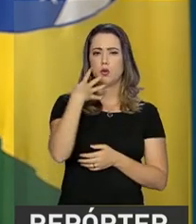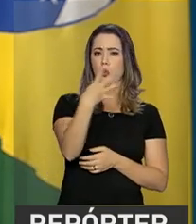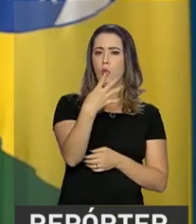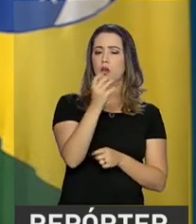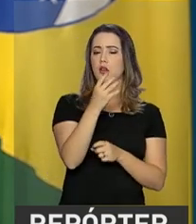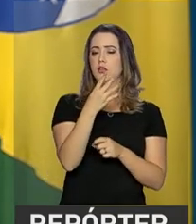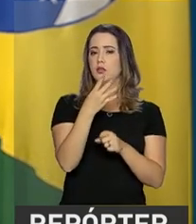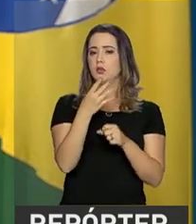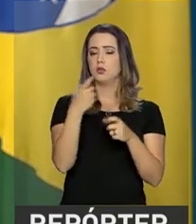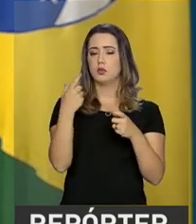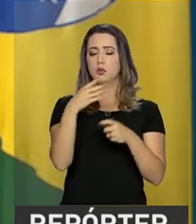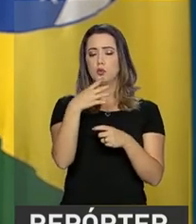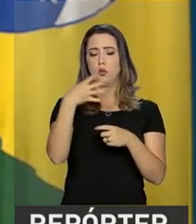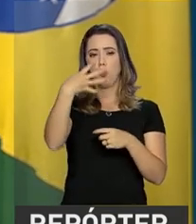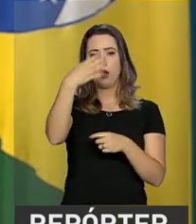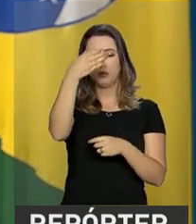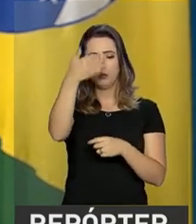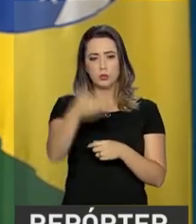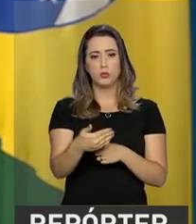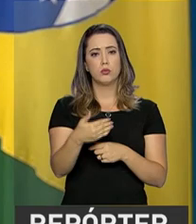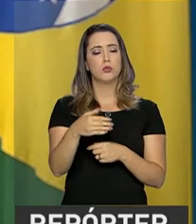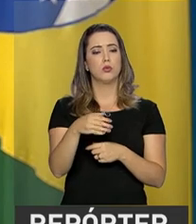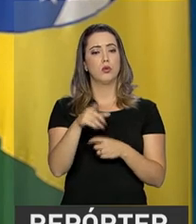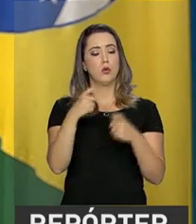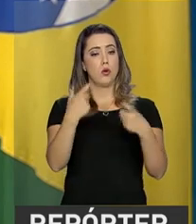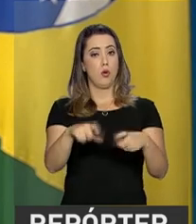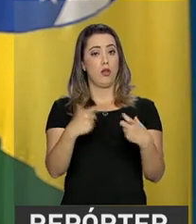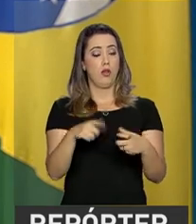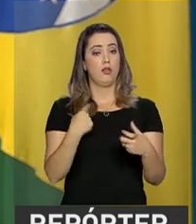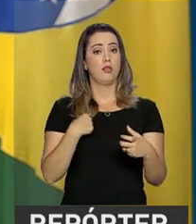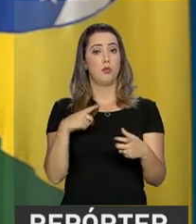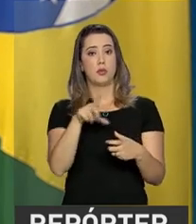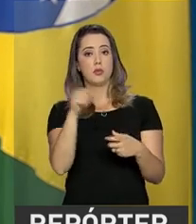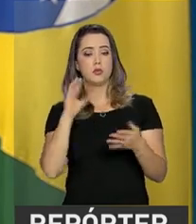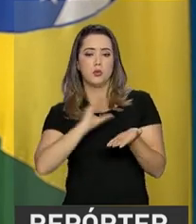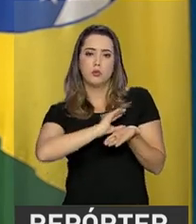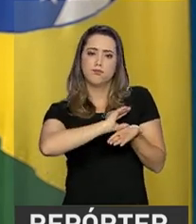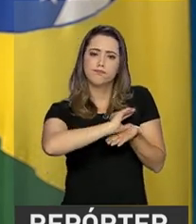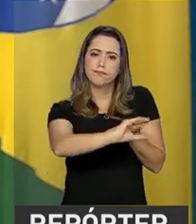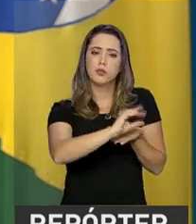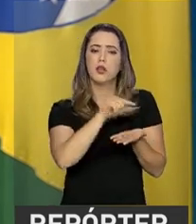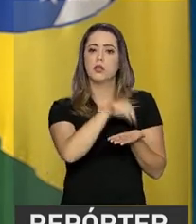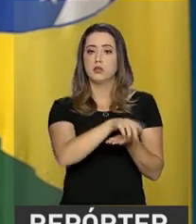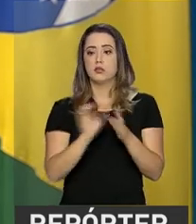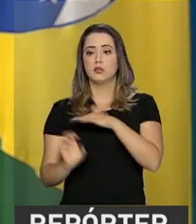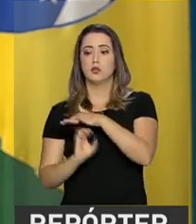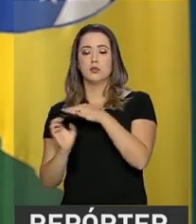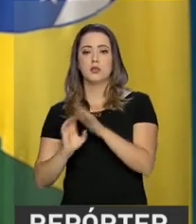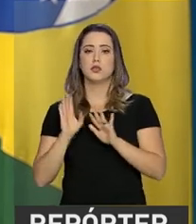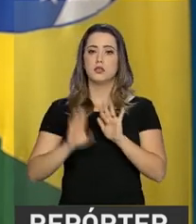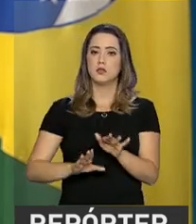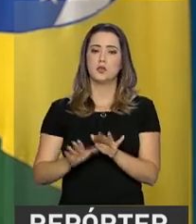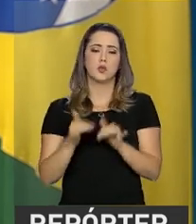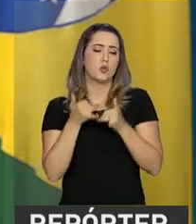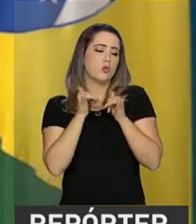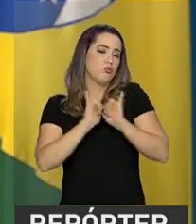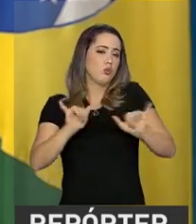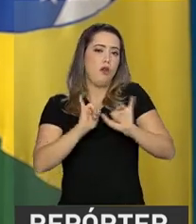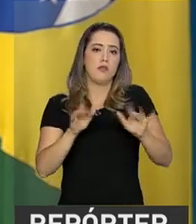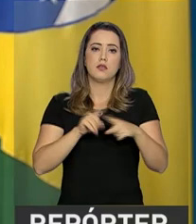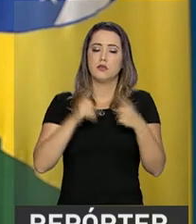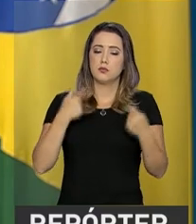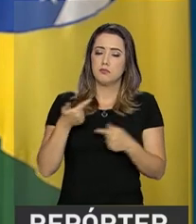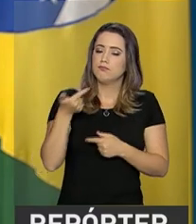dois últimos anos tema que até muitas vezes não é substancialmente o o integralmente divulgado mas eu faço questão de